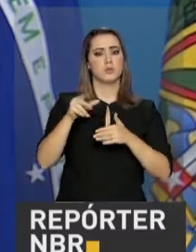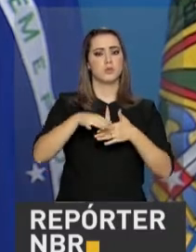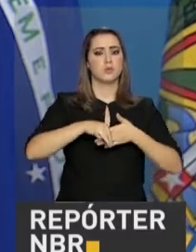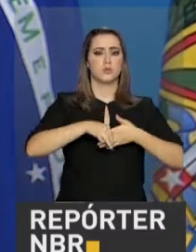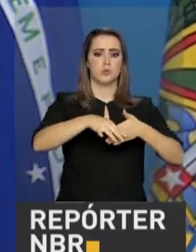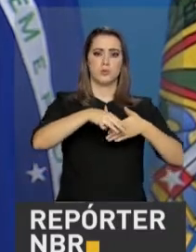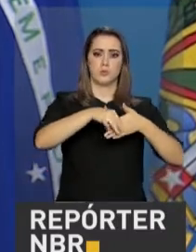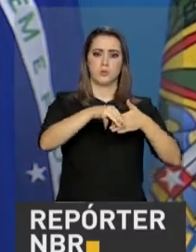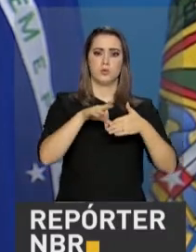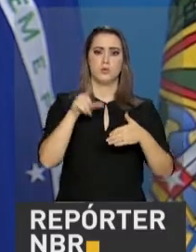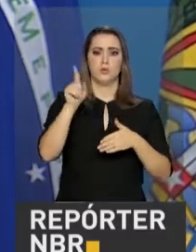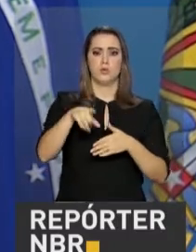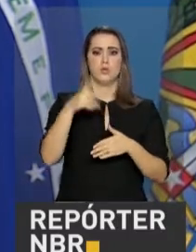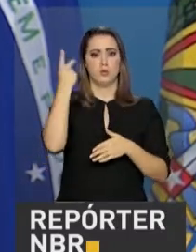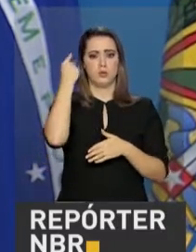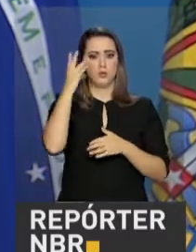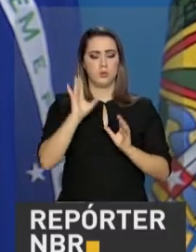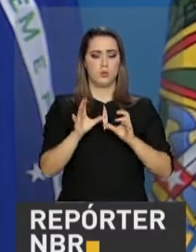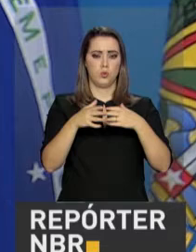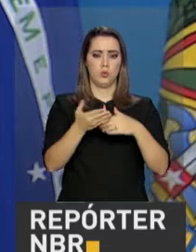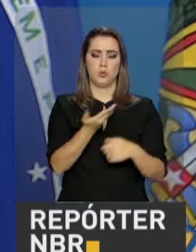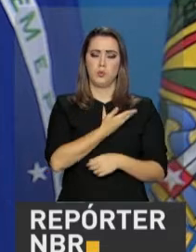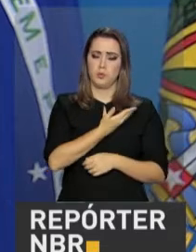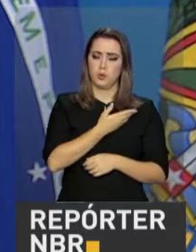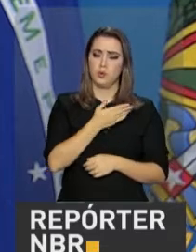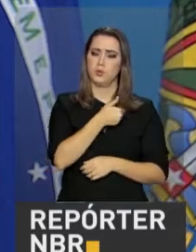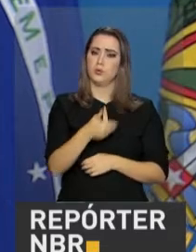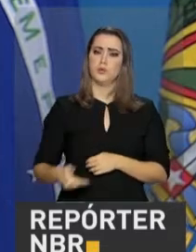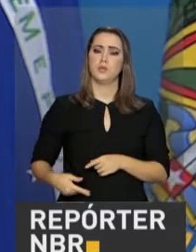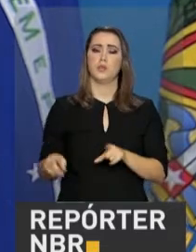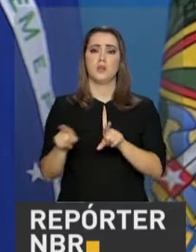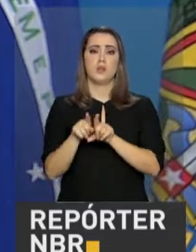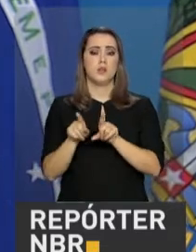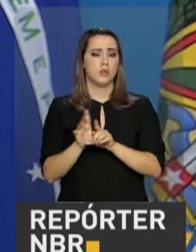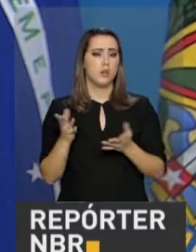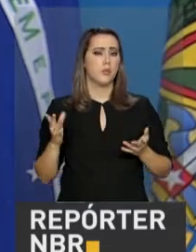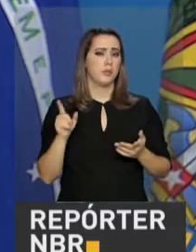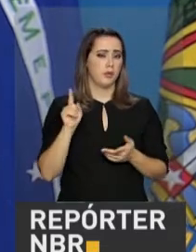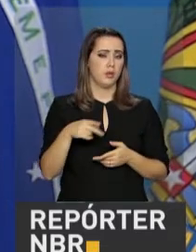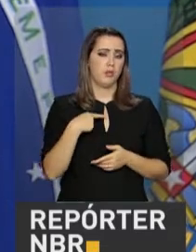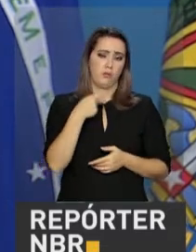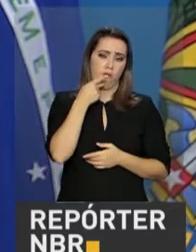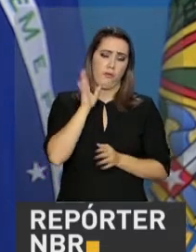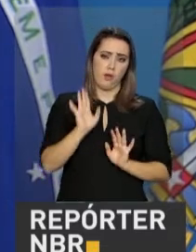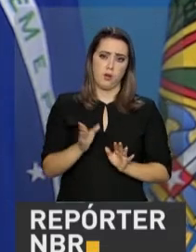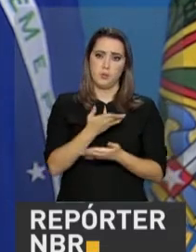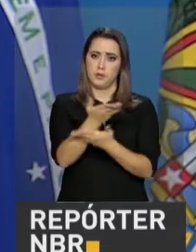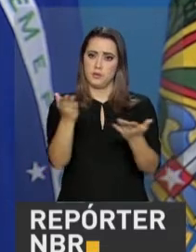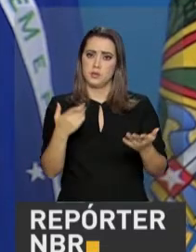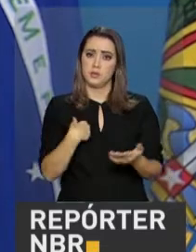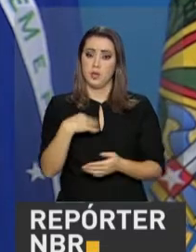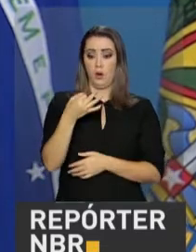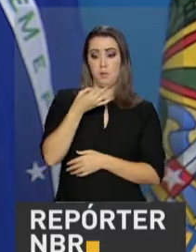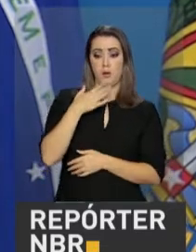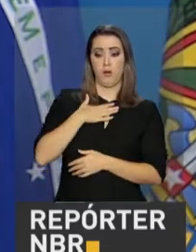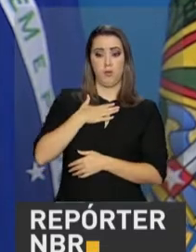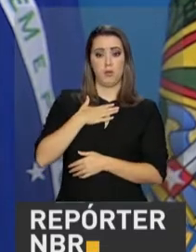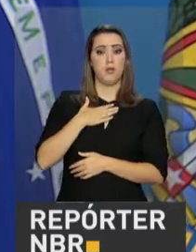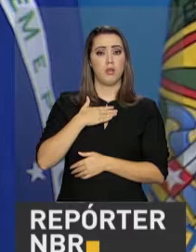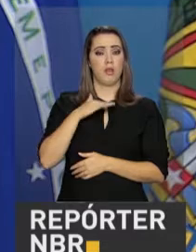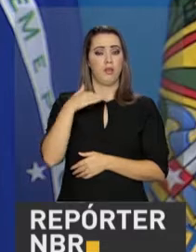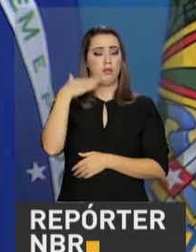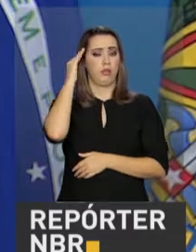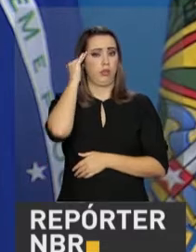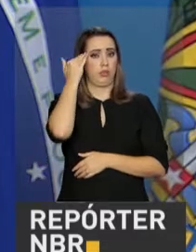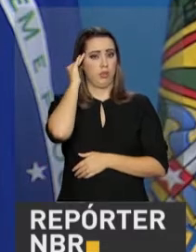todos, naturalmente os líderes da base do governo, e naturalmente eu devo dizer que acho que temos a